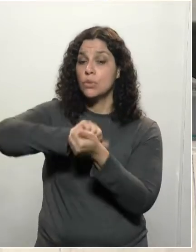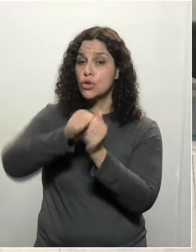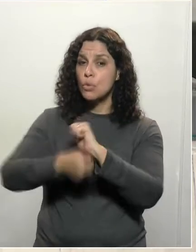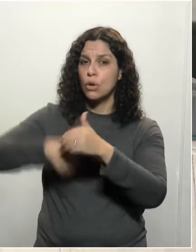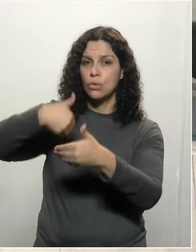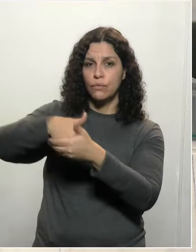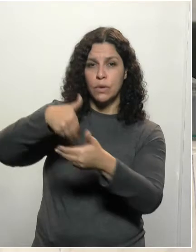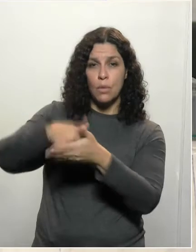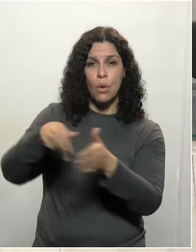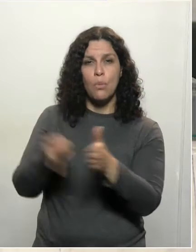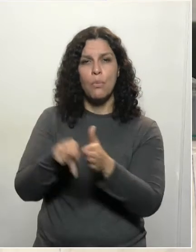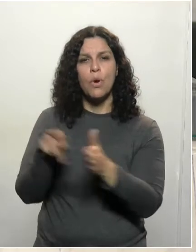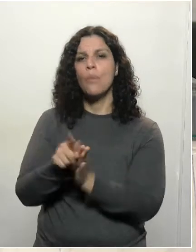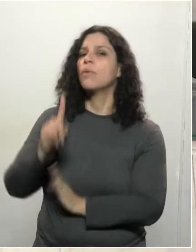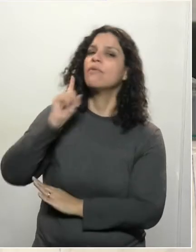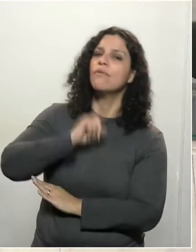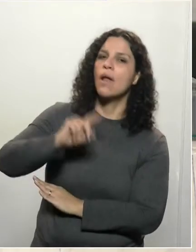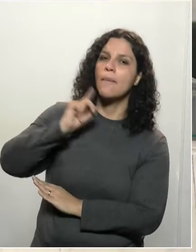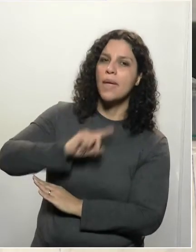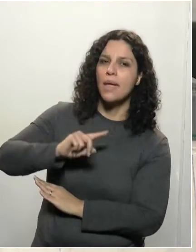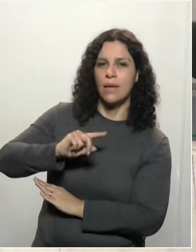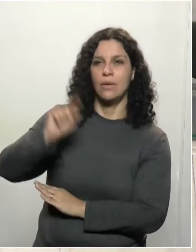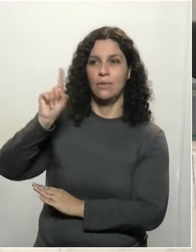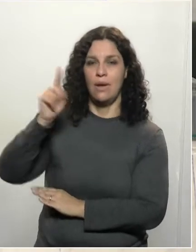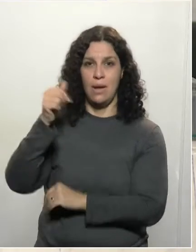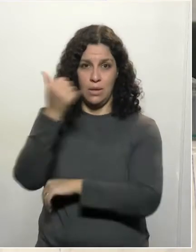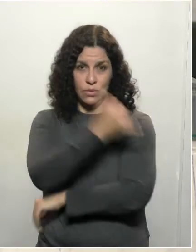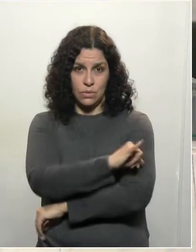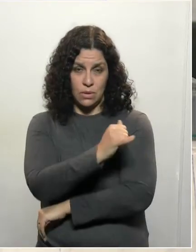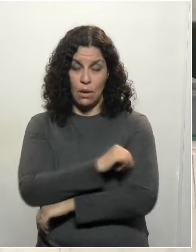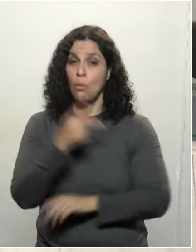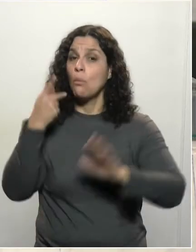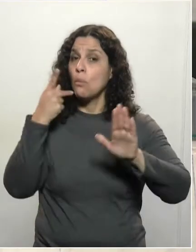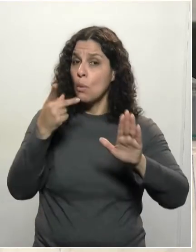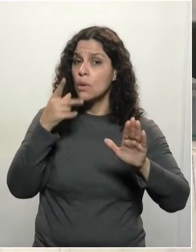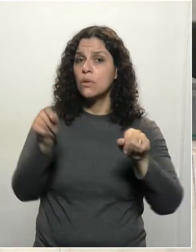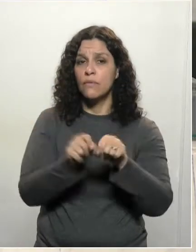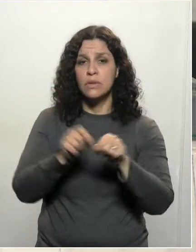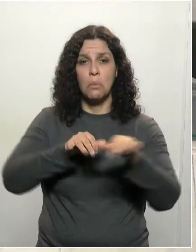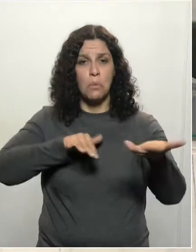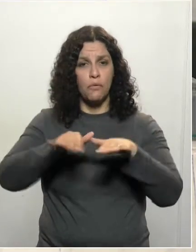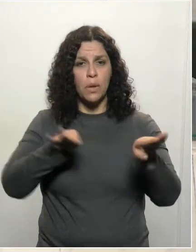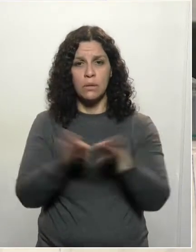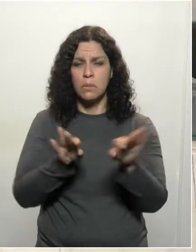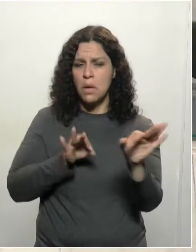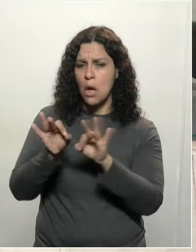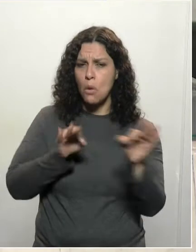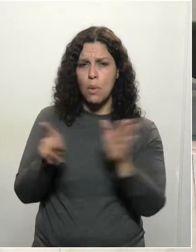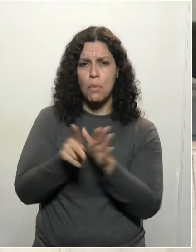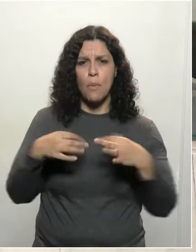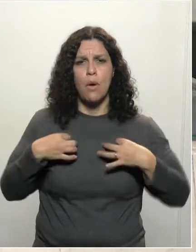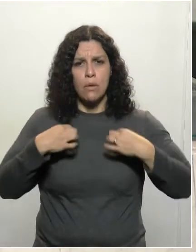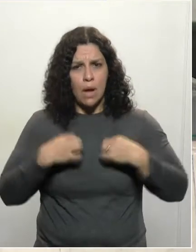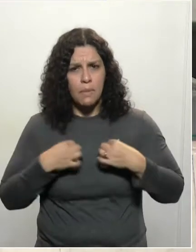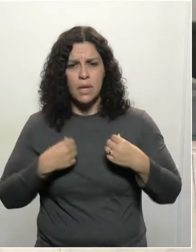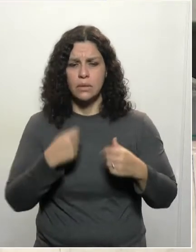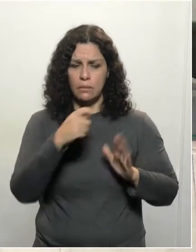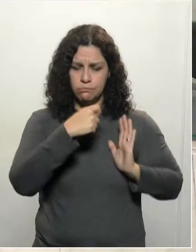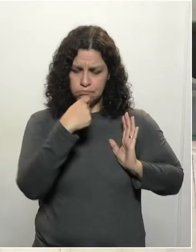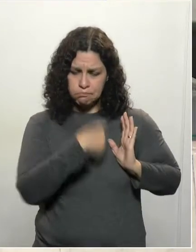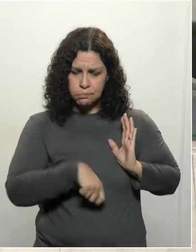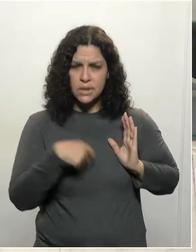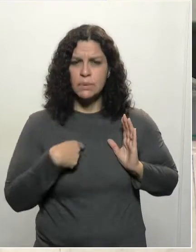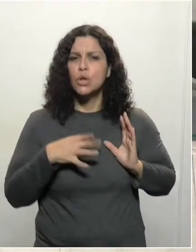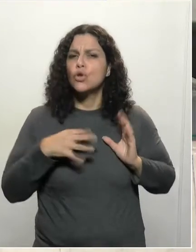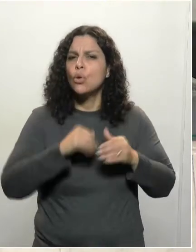famoso do Flamengo, me prometeu que iria fazer uma campanha, arrumar uma camisa com autógrafos,